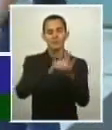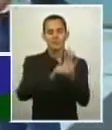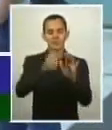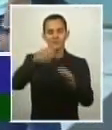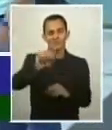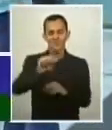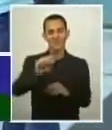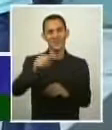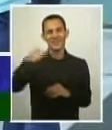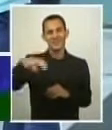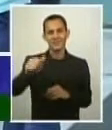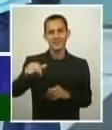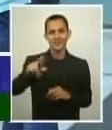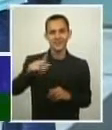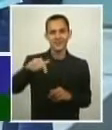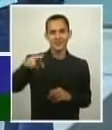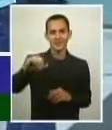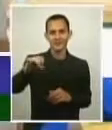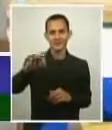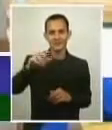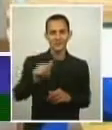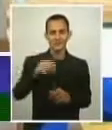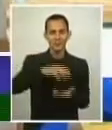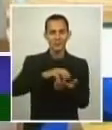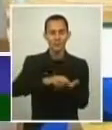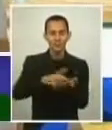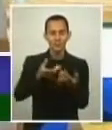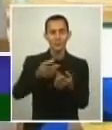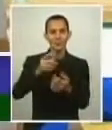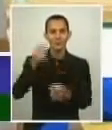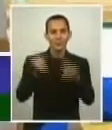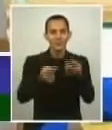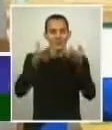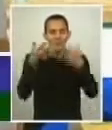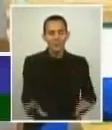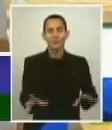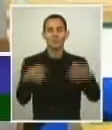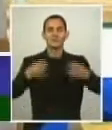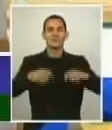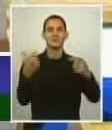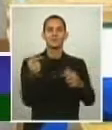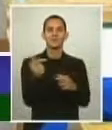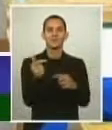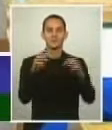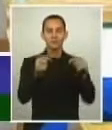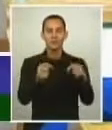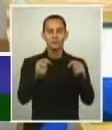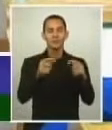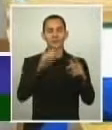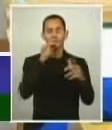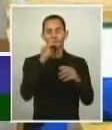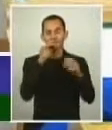menos porque o anarquismo é uma concepção política que nega a necessidade de todo e qualquer